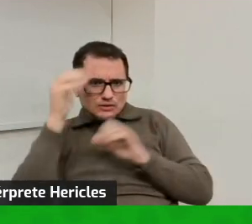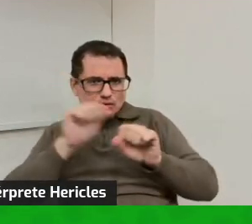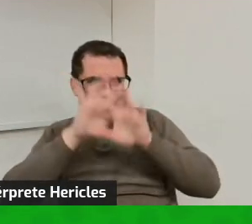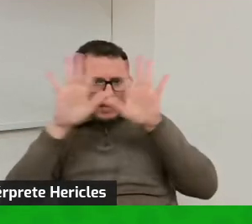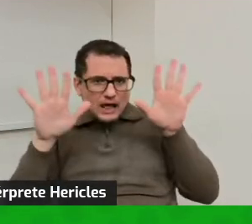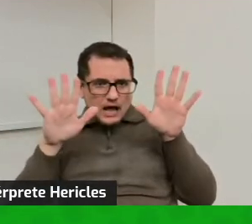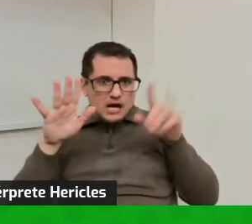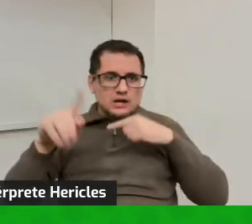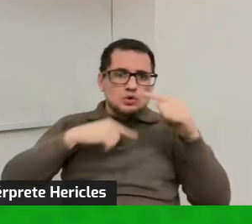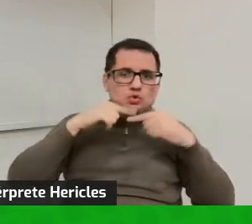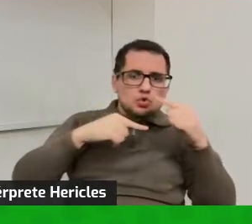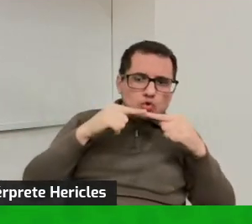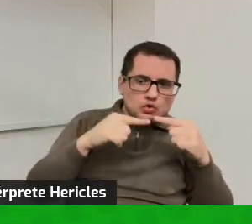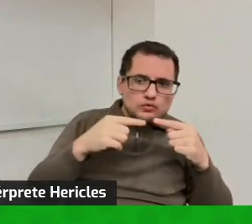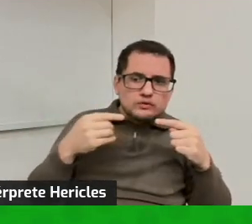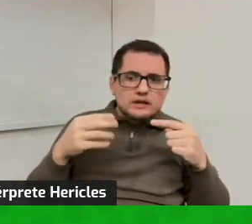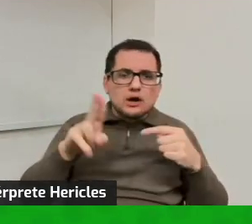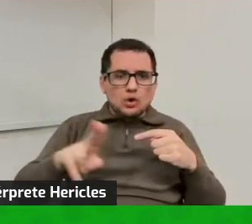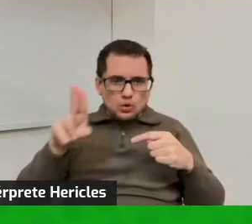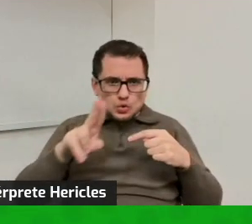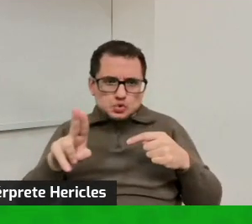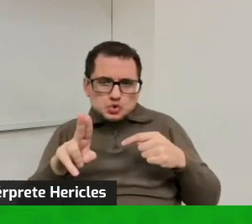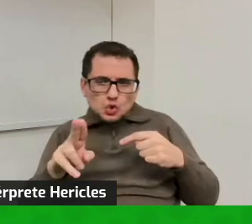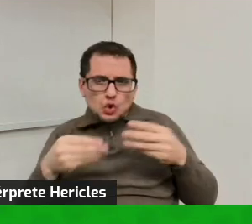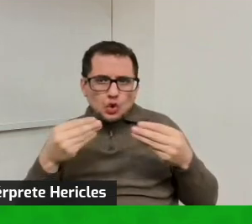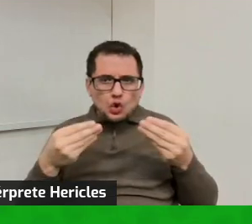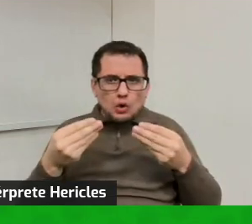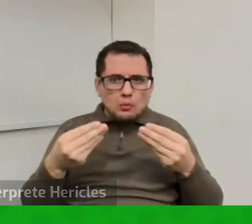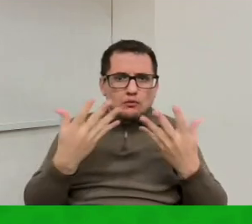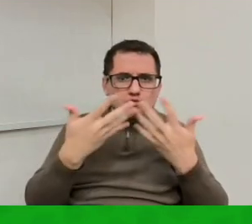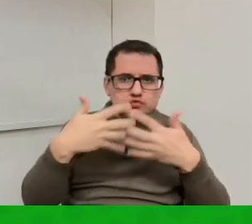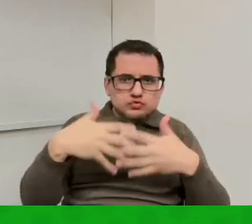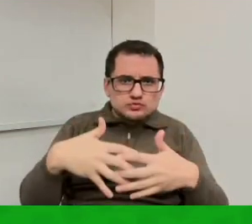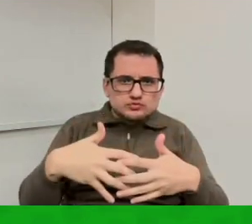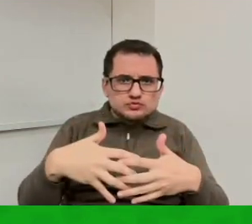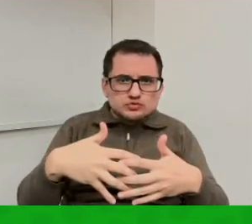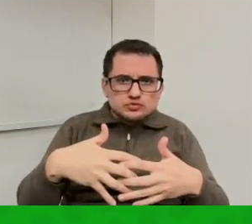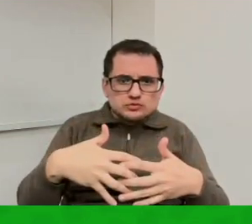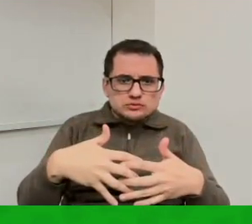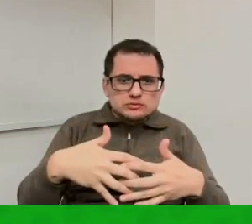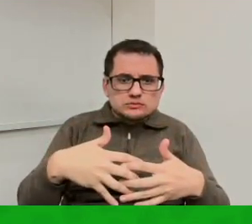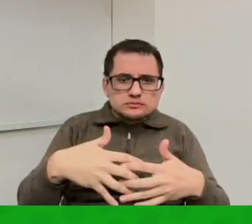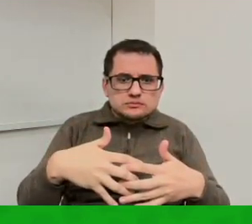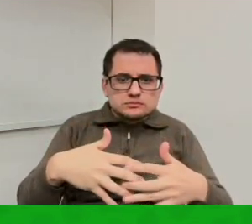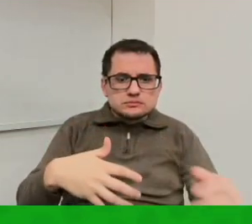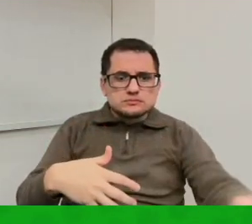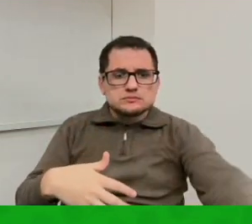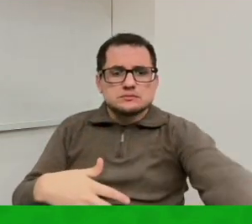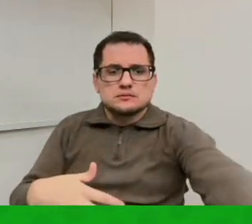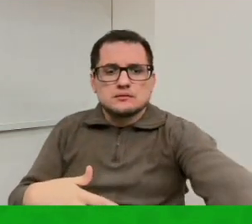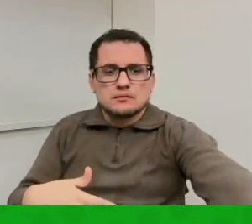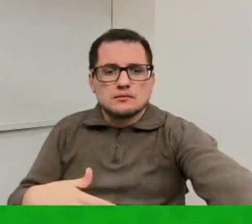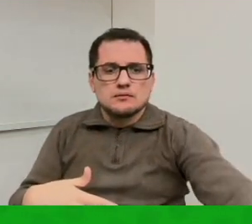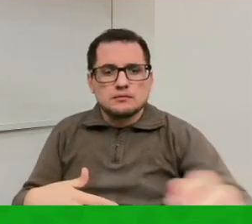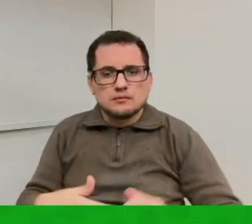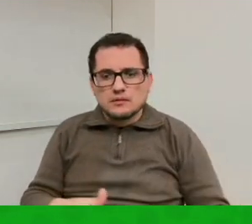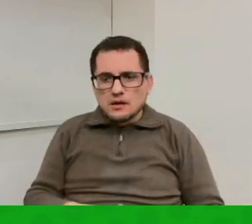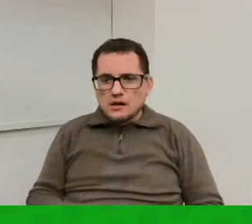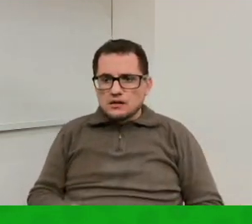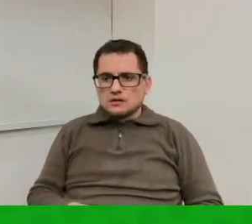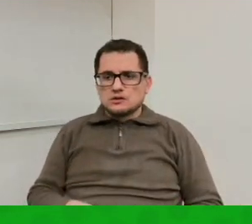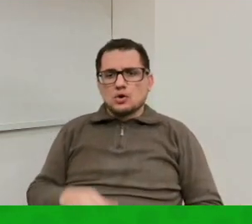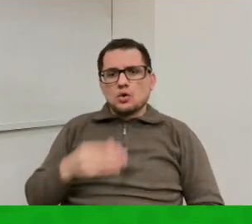utilizaram? Entenderam o fluxo, como que funciona? Nicolas ali, que deu a ideia lá no início, né? Que viu